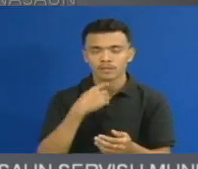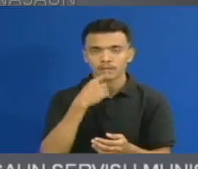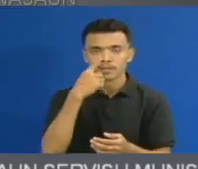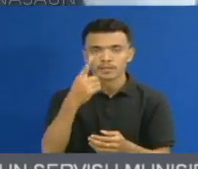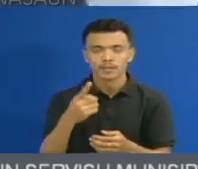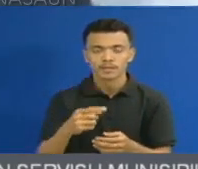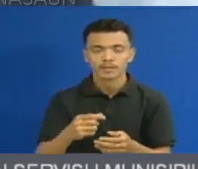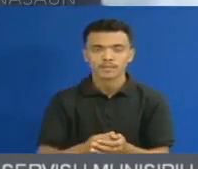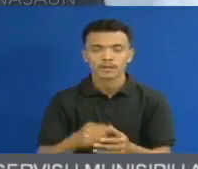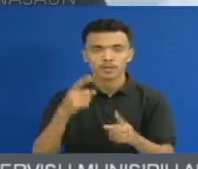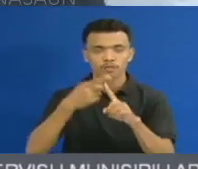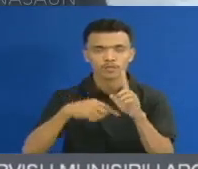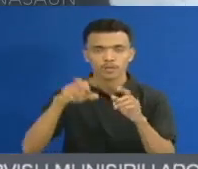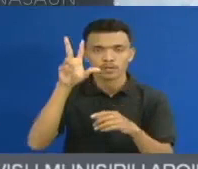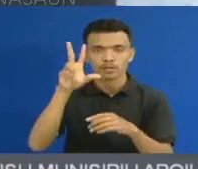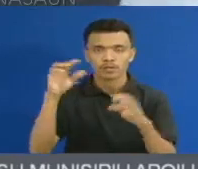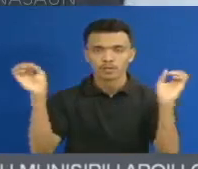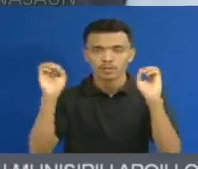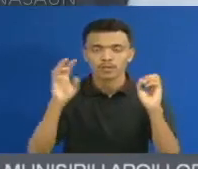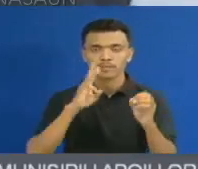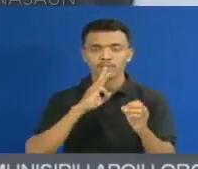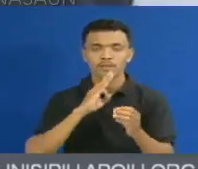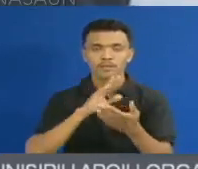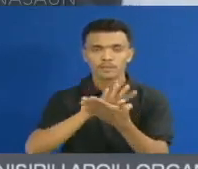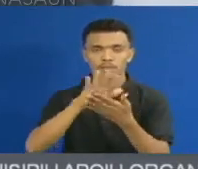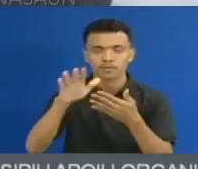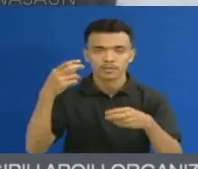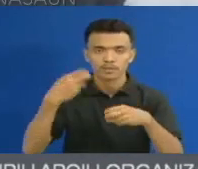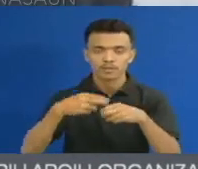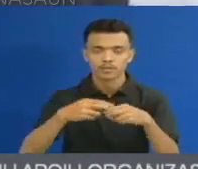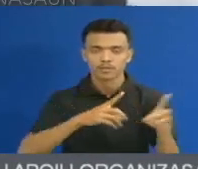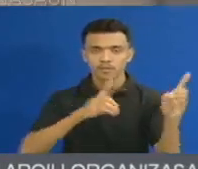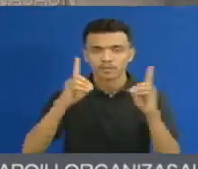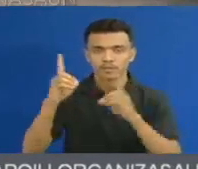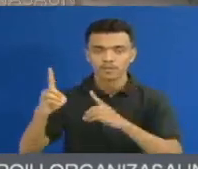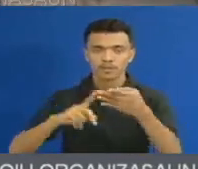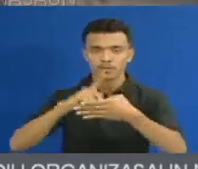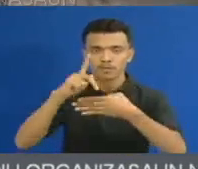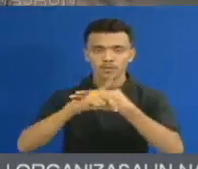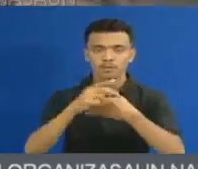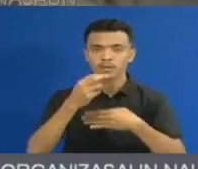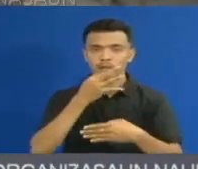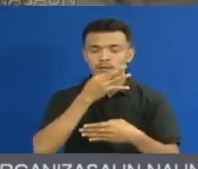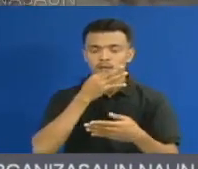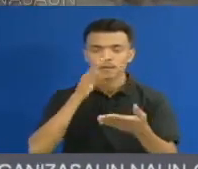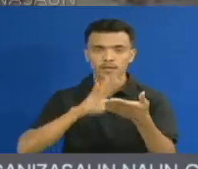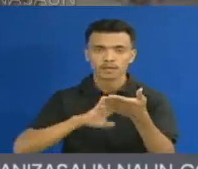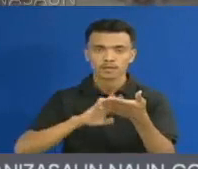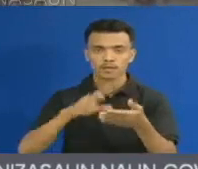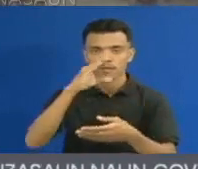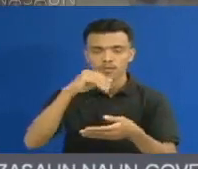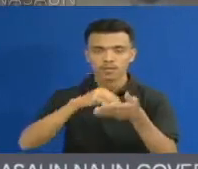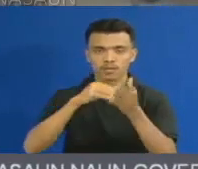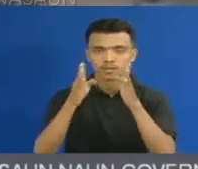Hateten, durante Fulantolu ona la iha bemos, dificulta implementação programa merenda escolar, no estudante